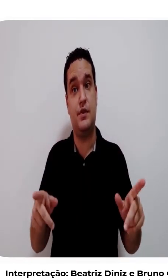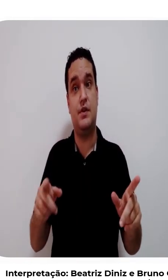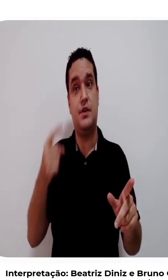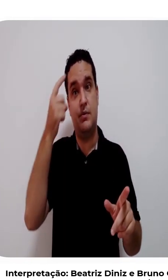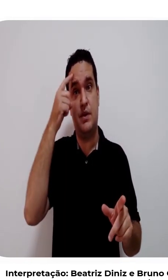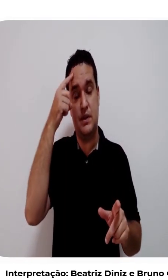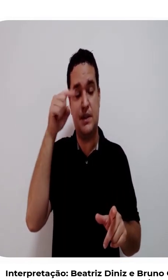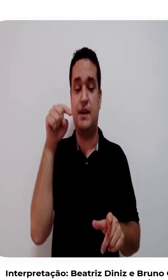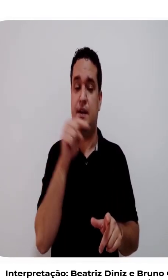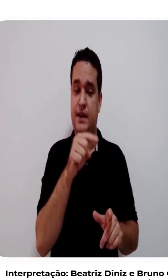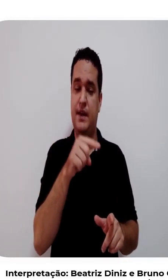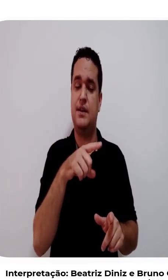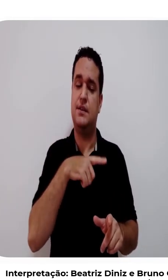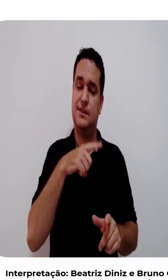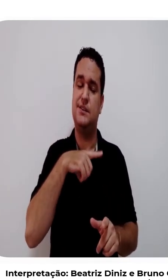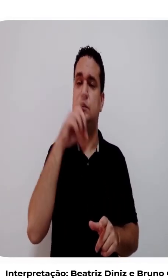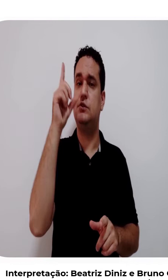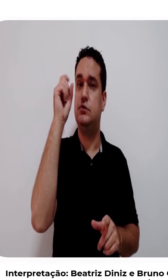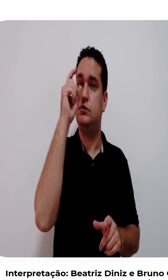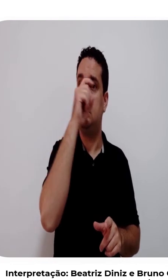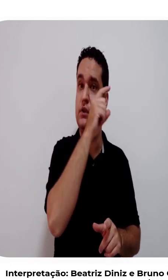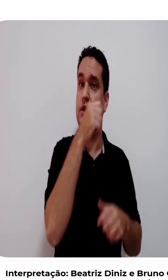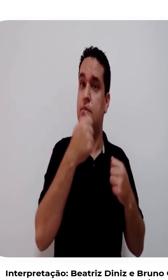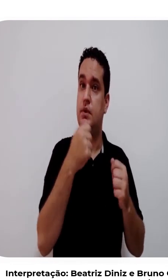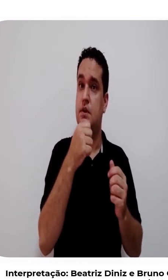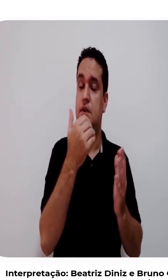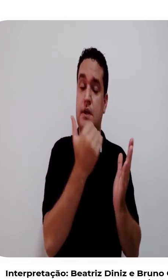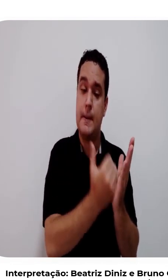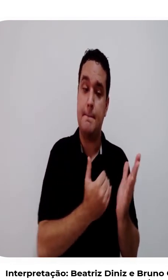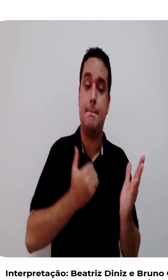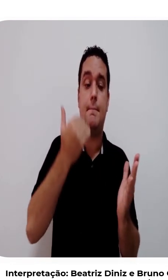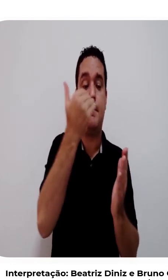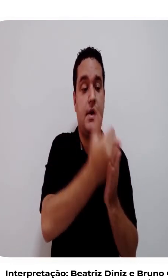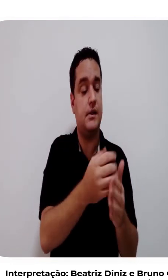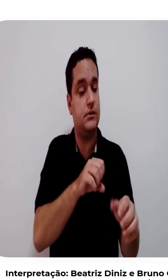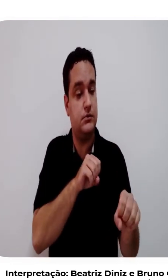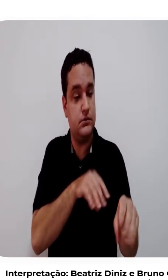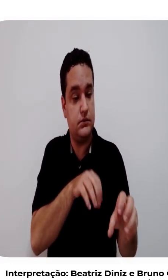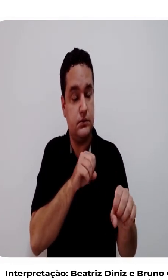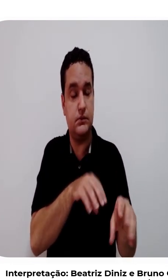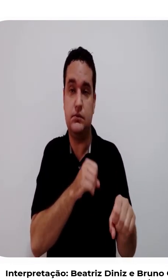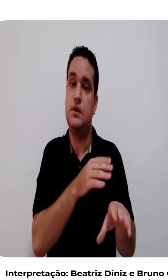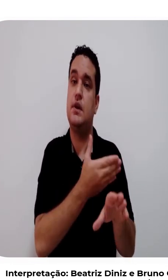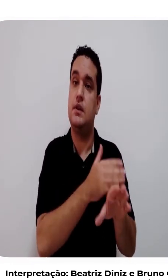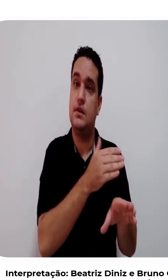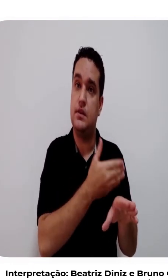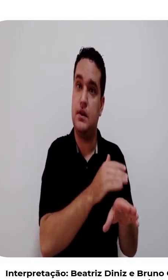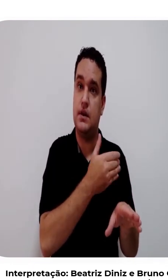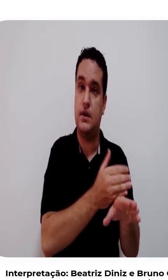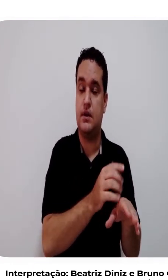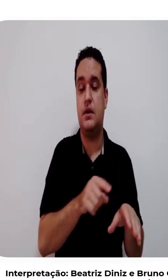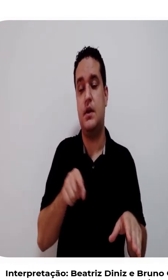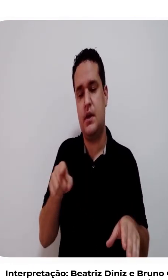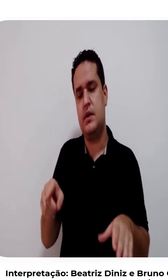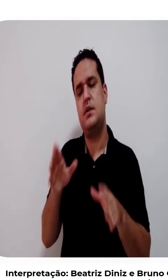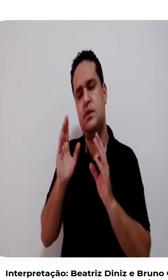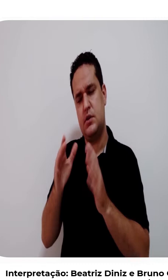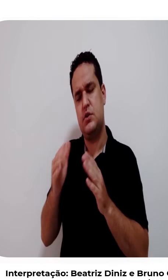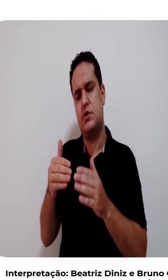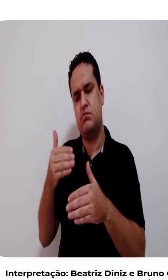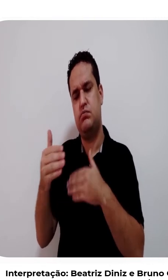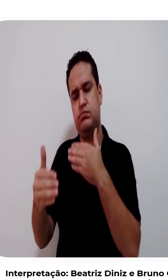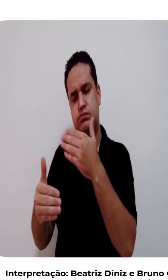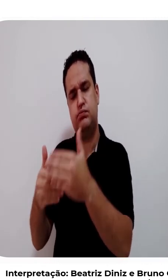para as crianças com mais dificuldades ou que estão mais além, né, do outro grupo. Então,